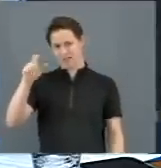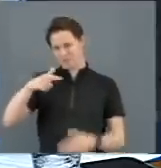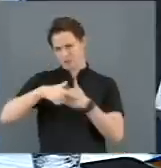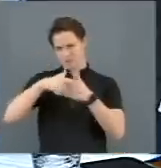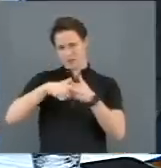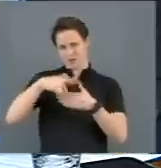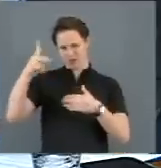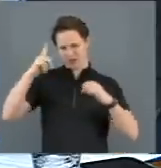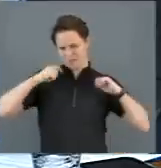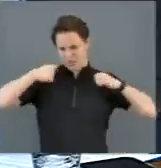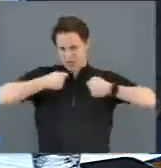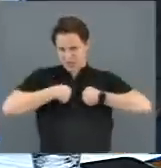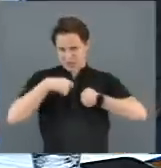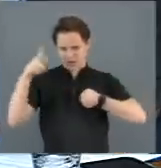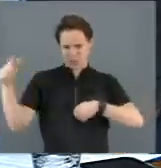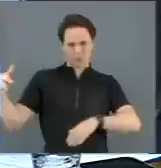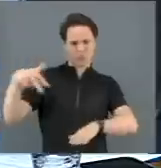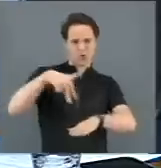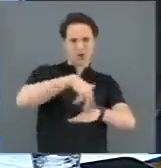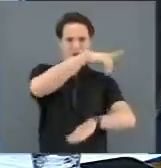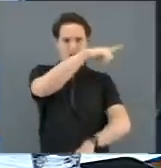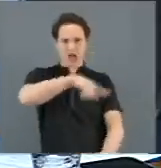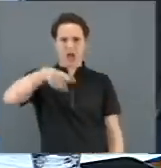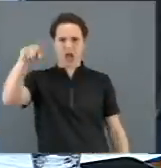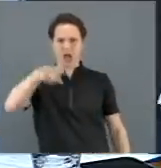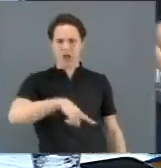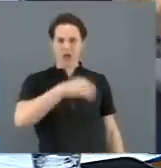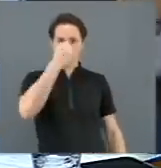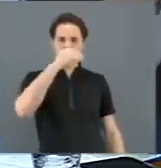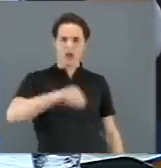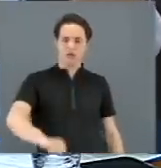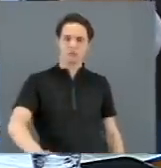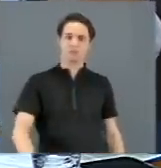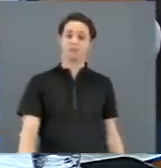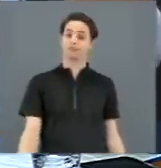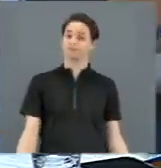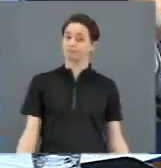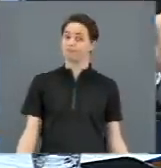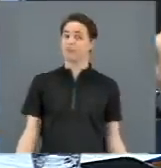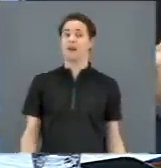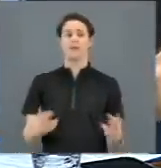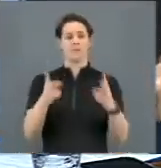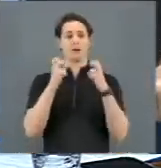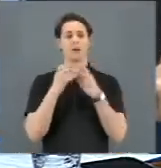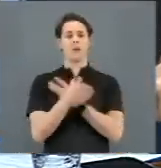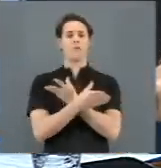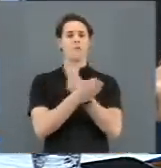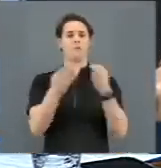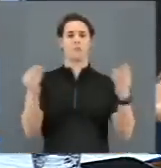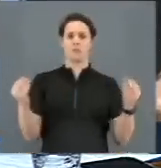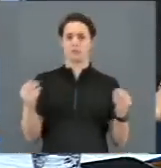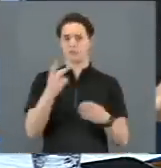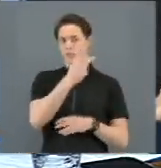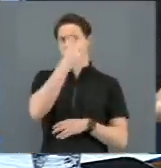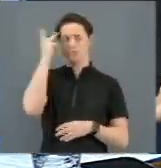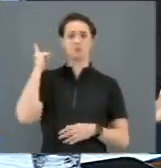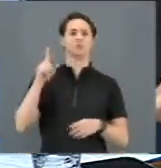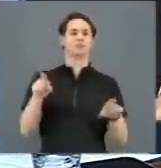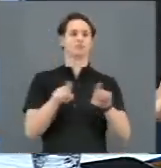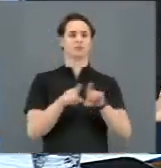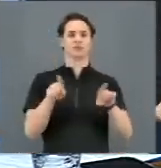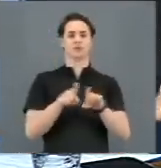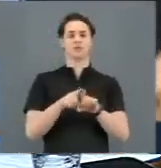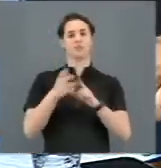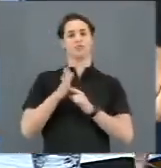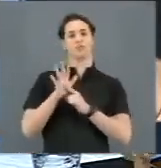A consequência da vinda dele aqui foi que muitos presidentes de partido mudaram os seus deputados indicados